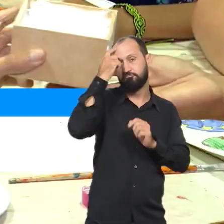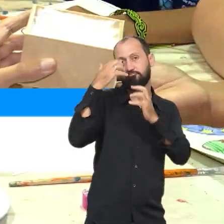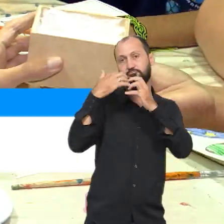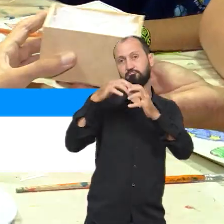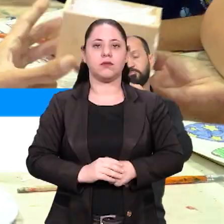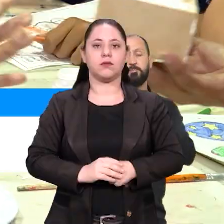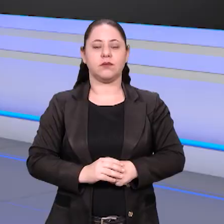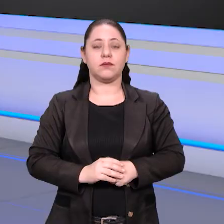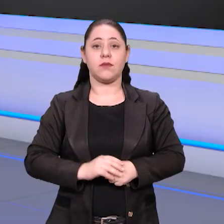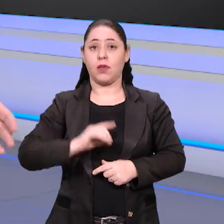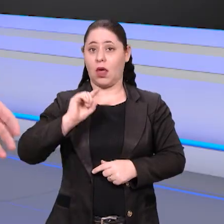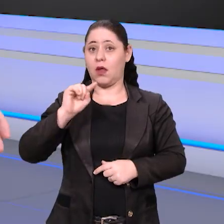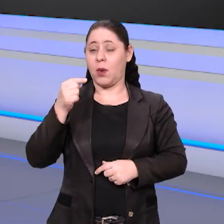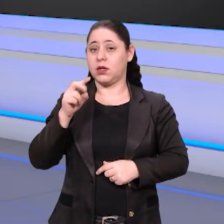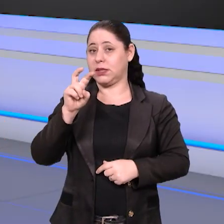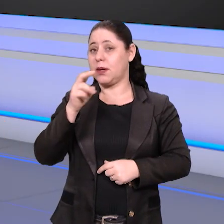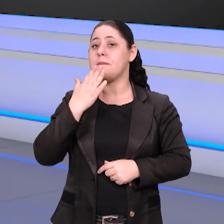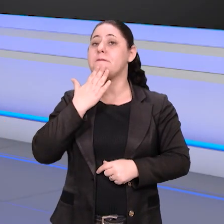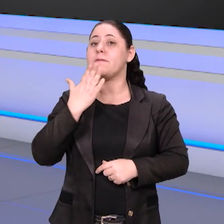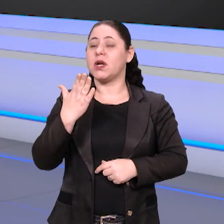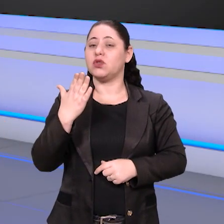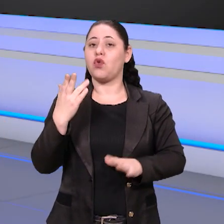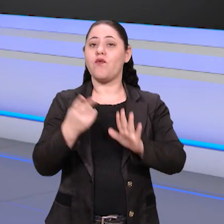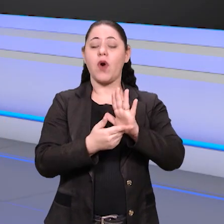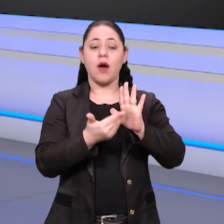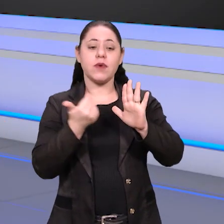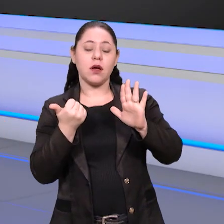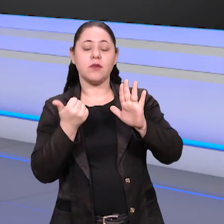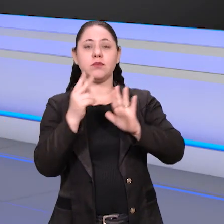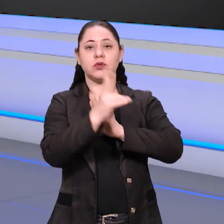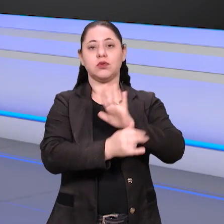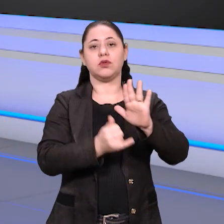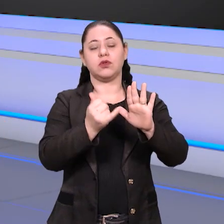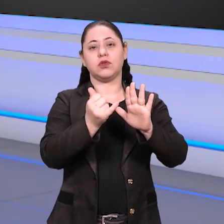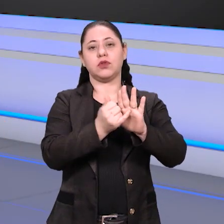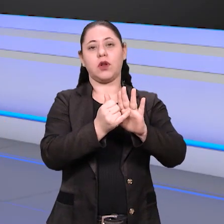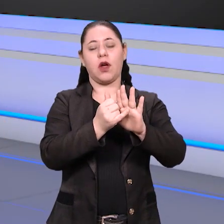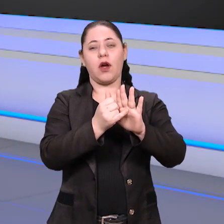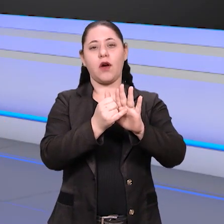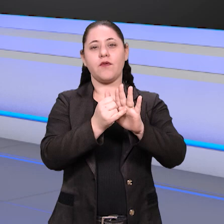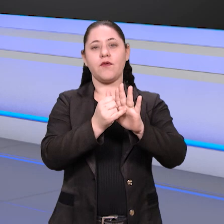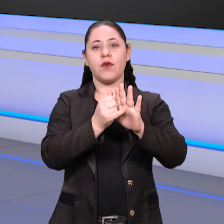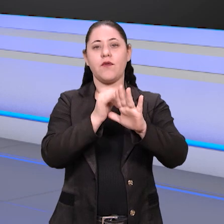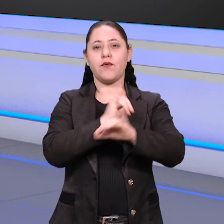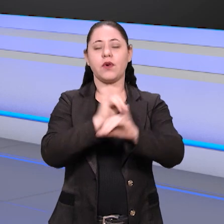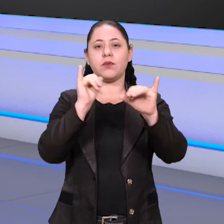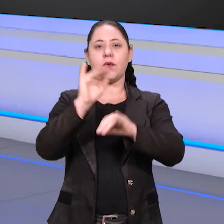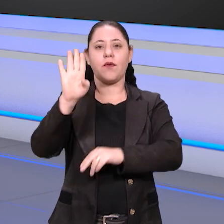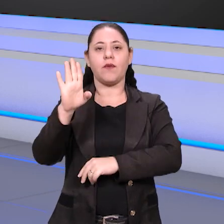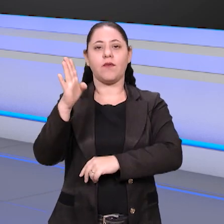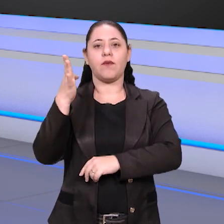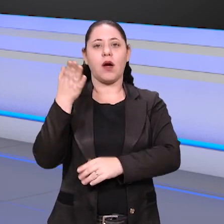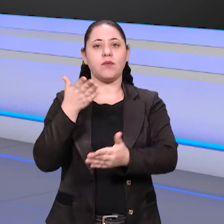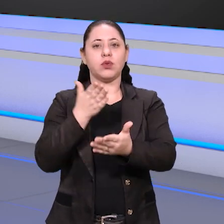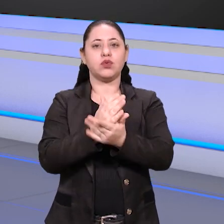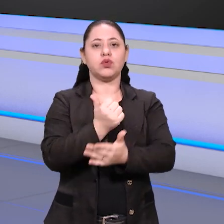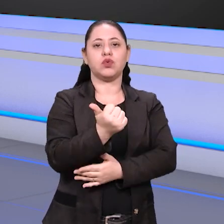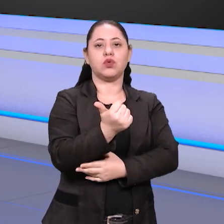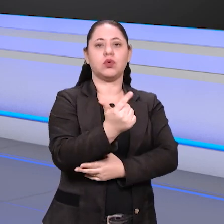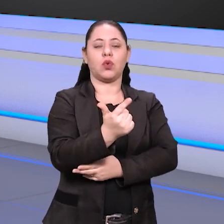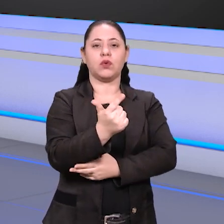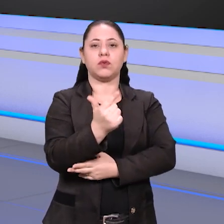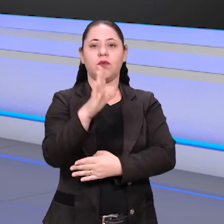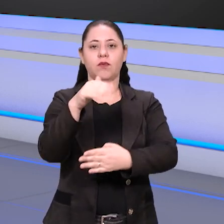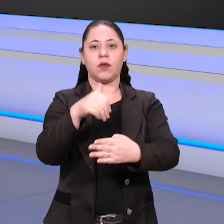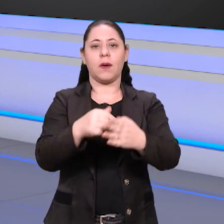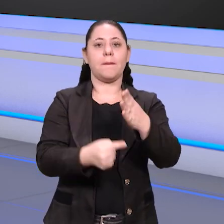condição neurológica. Após 5 pedidos de vistas, o projeto das fake news foi aprovado com 12